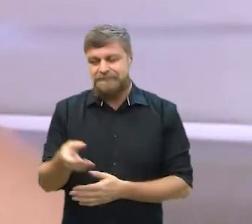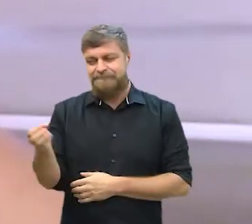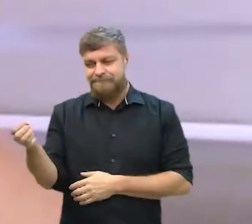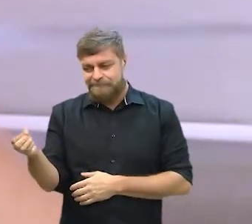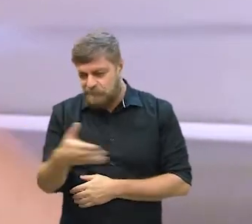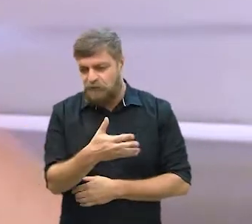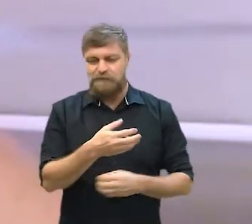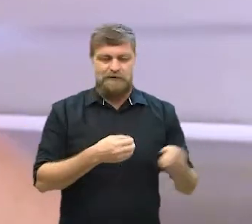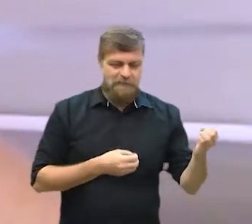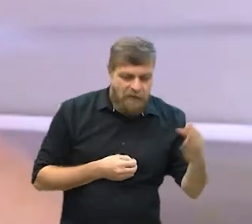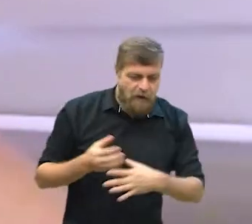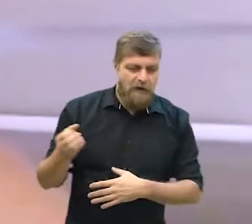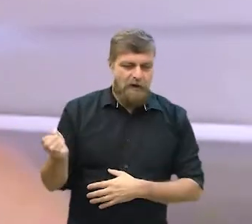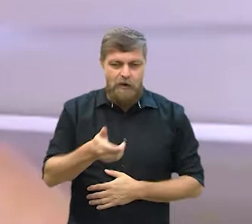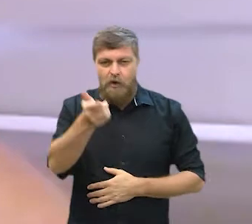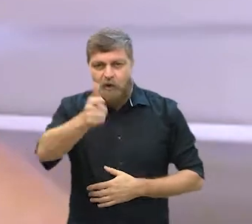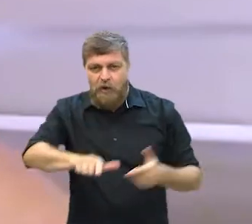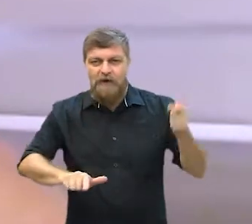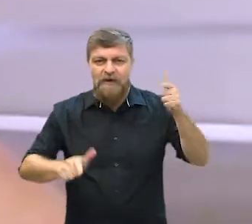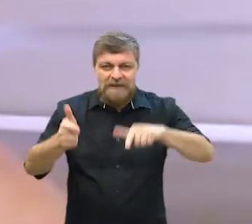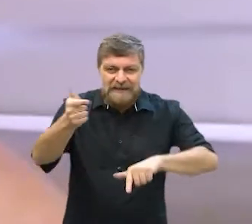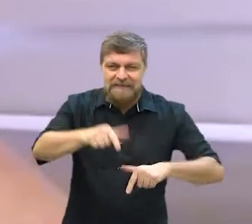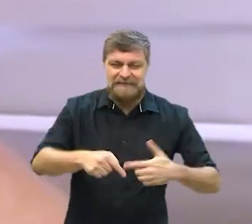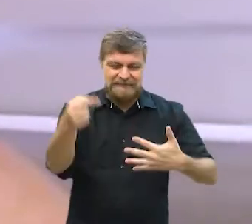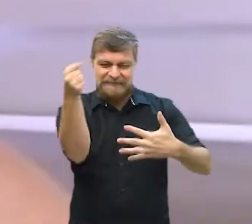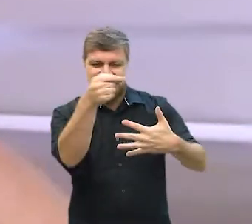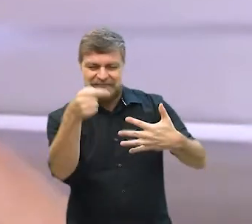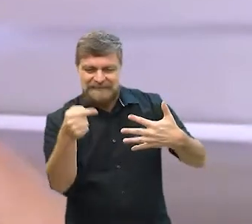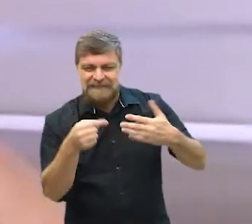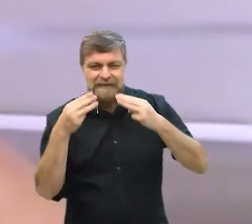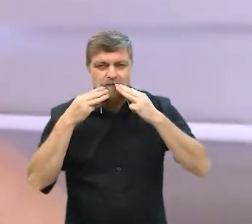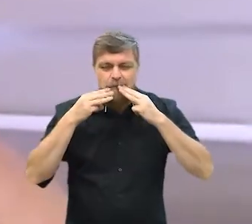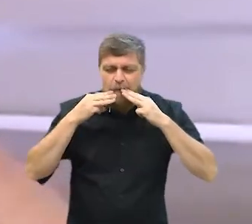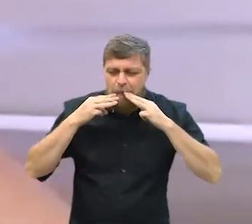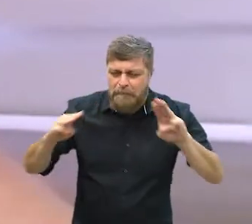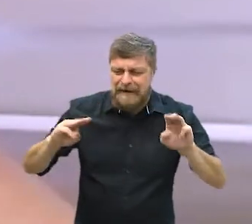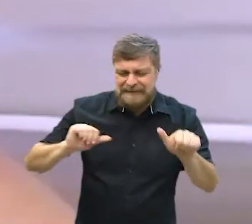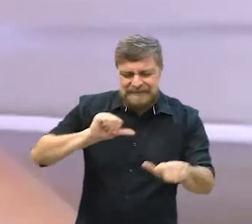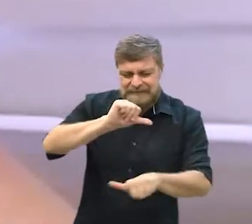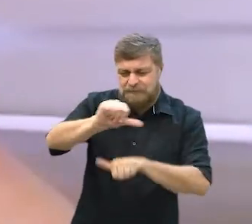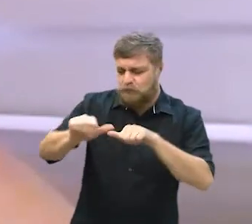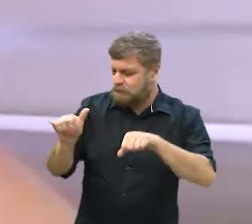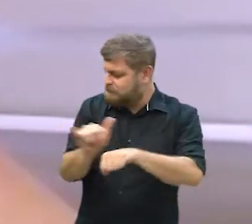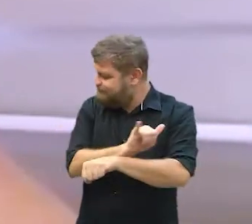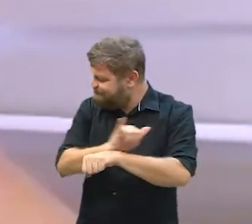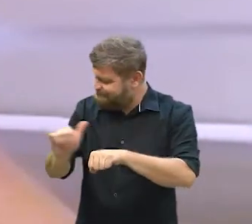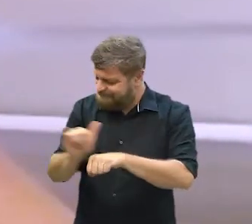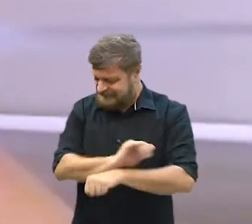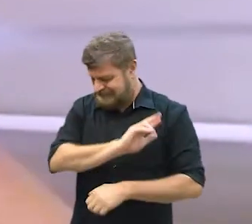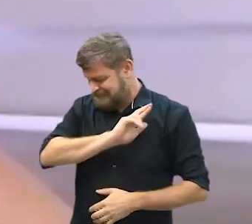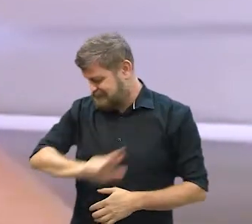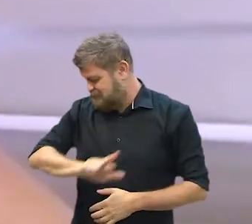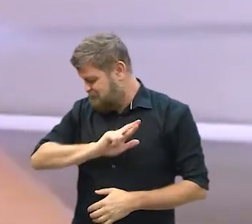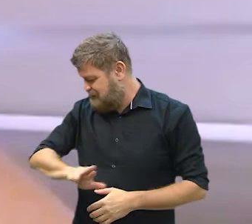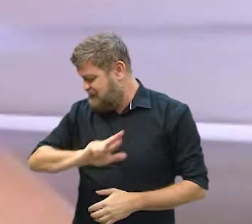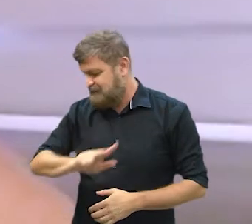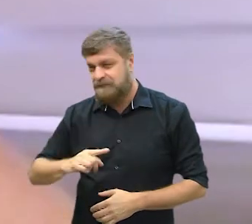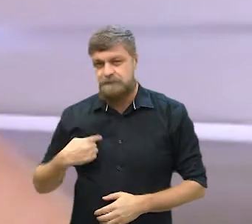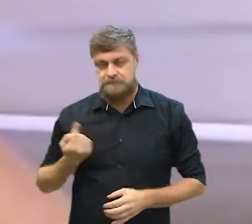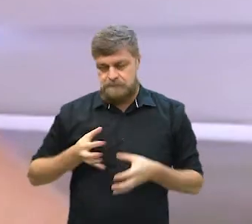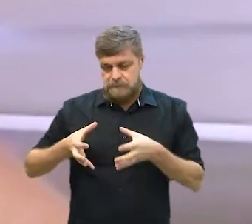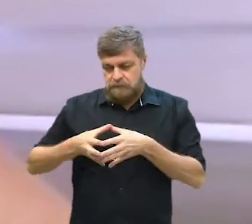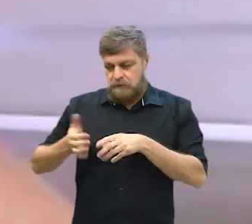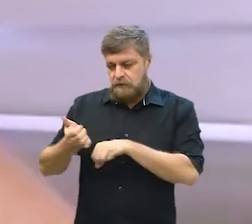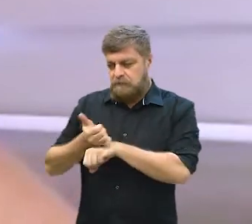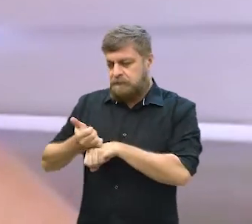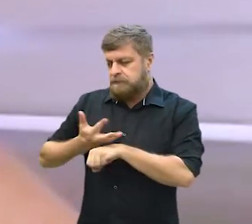estudar novamente movimento, capacidade, toda a parte de marketing, toda a parte de estratégia. Então,